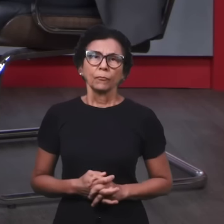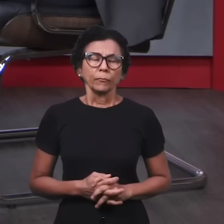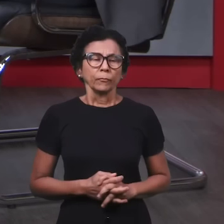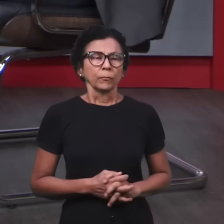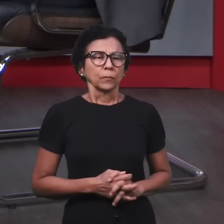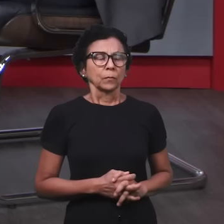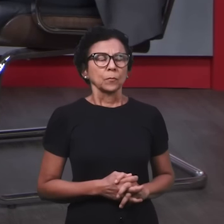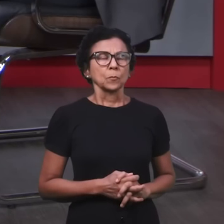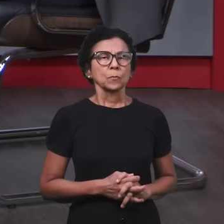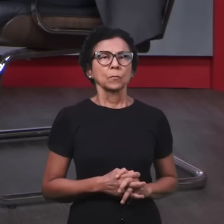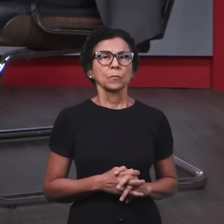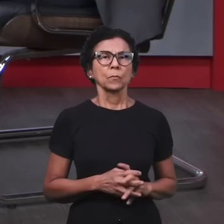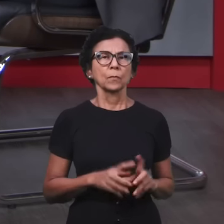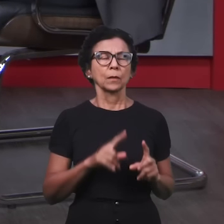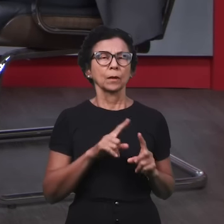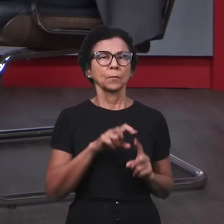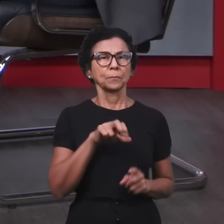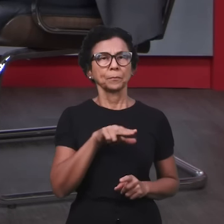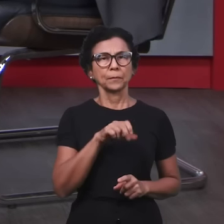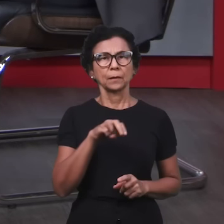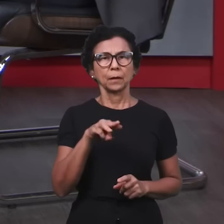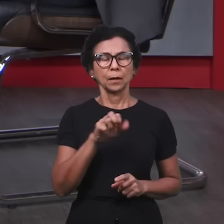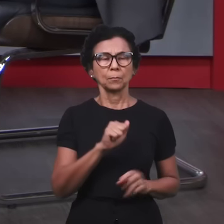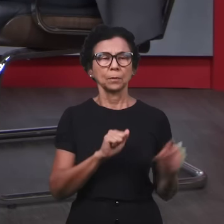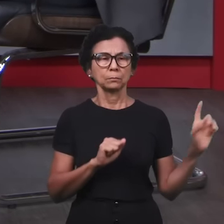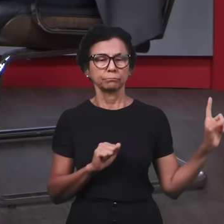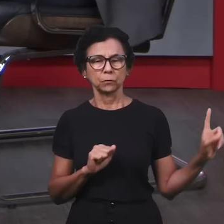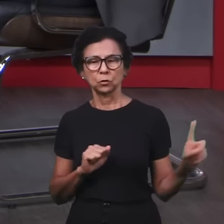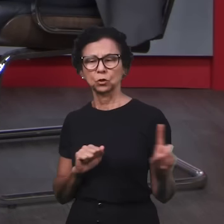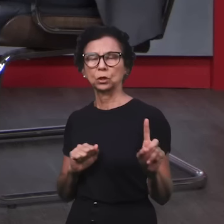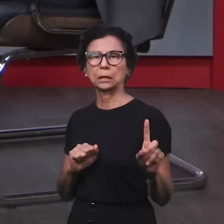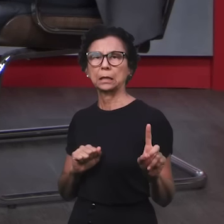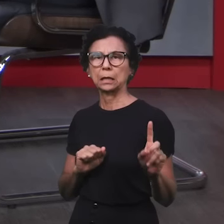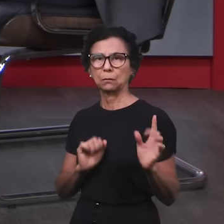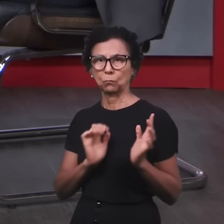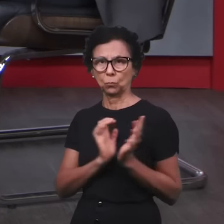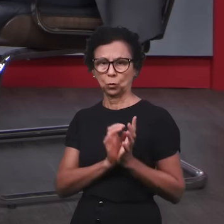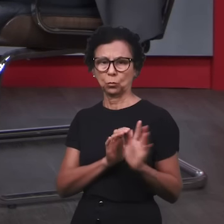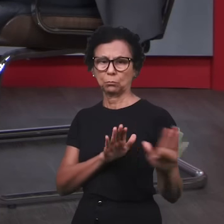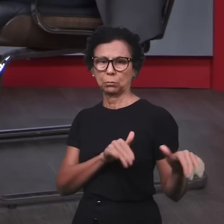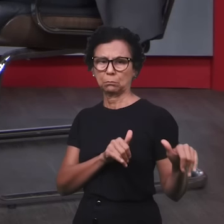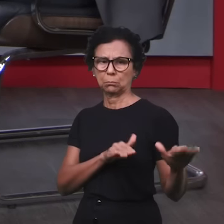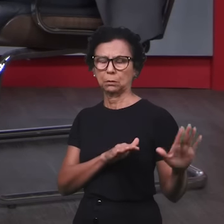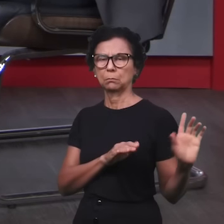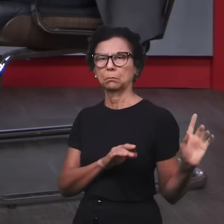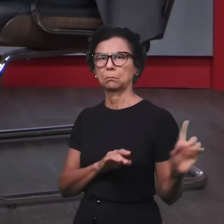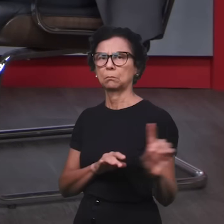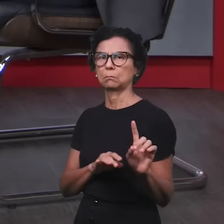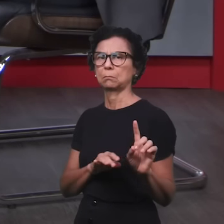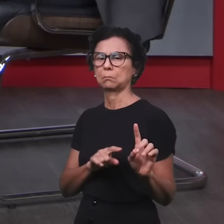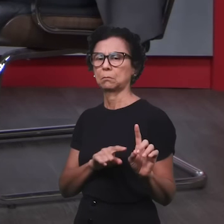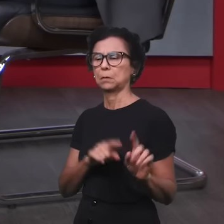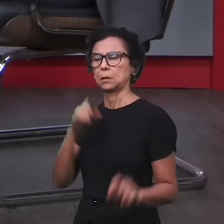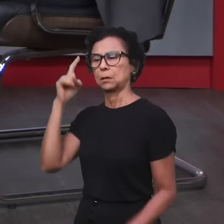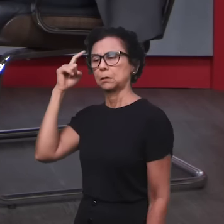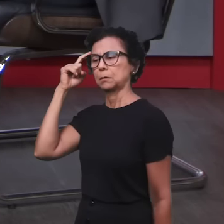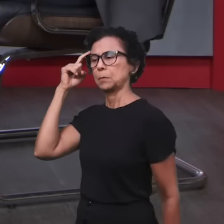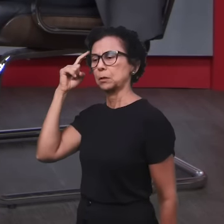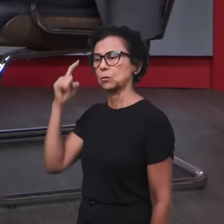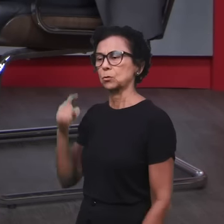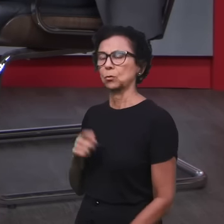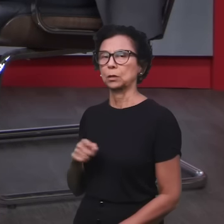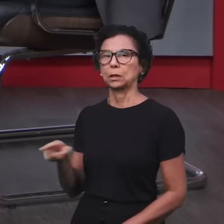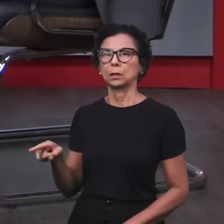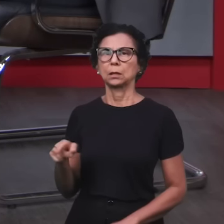lá, ele vai com toda a comitiva dele. Quando chega lá, pensou que ia ser recebido. Eliseu